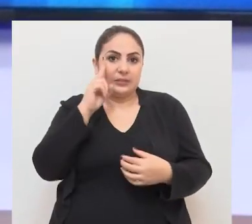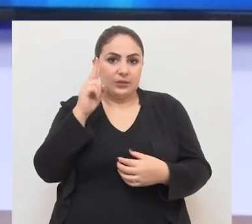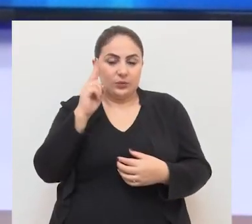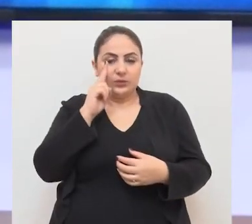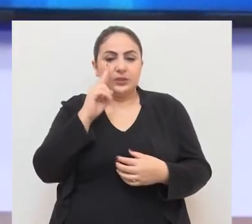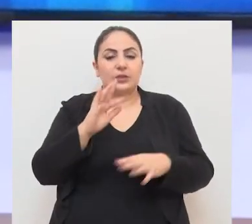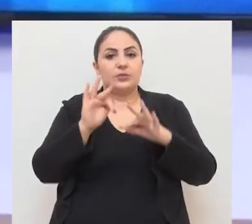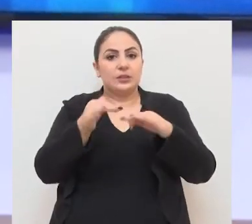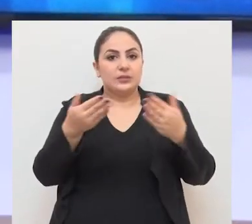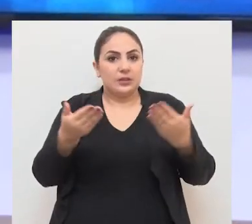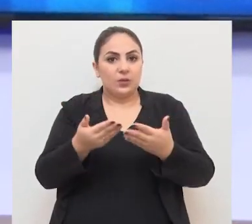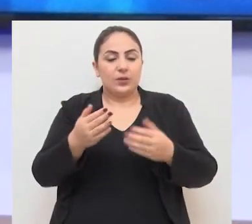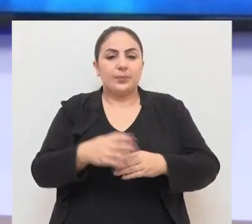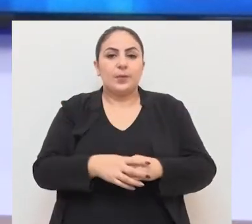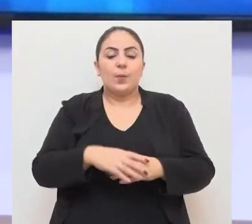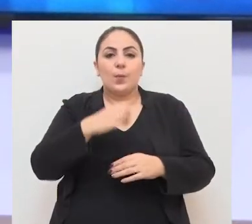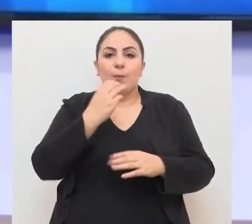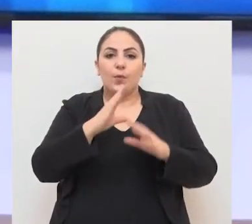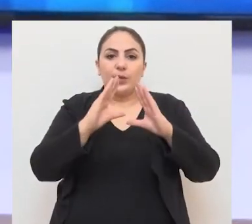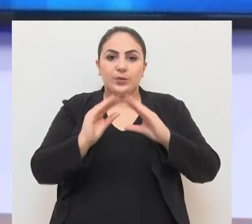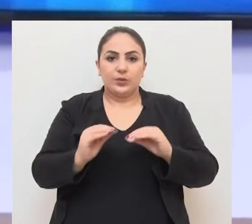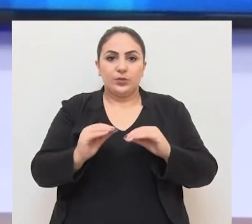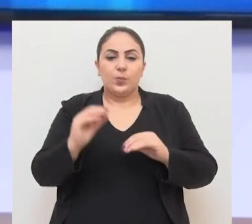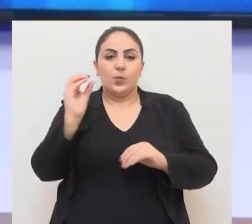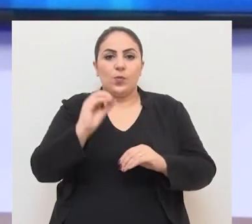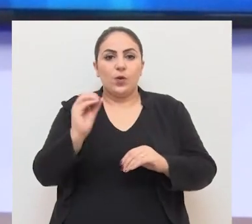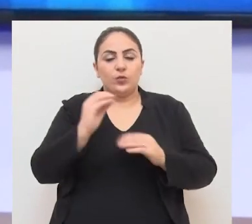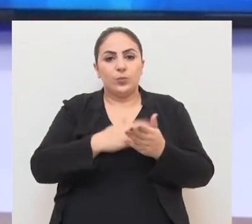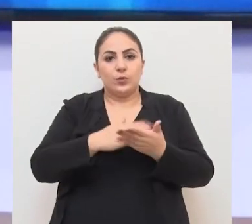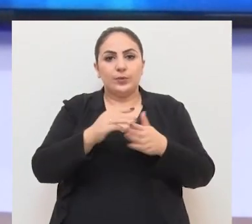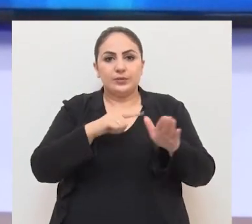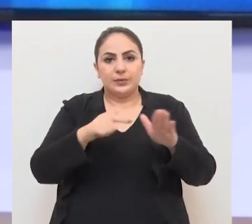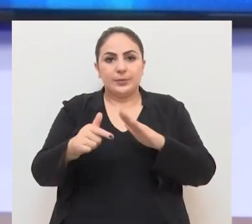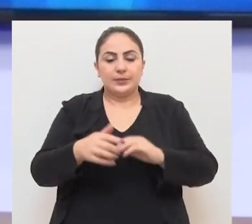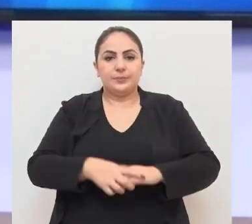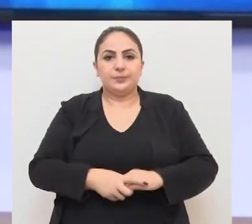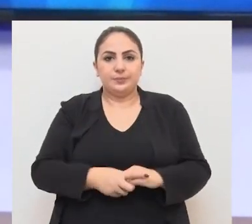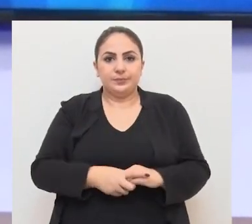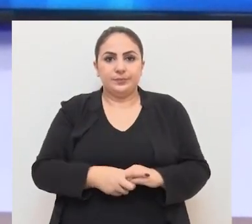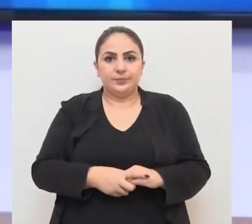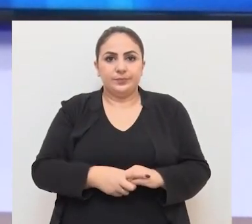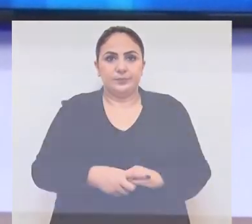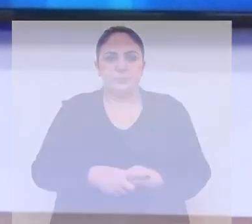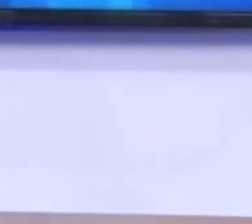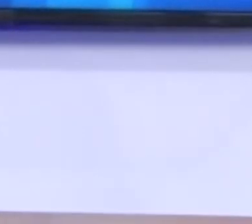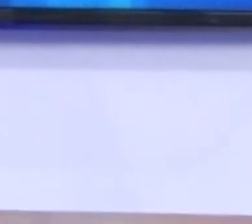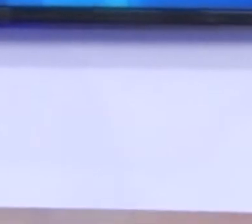desta segunda-feira termina aqui. Uma boa noite e um ótimo início de semana.